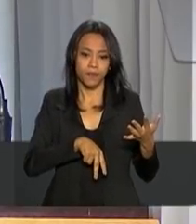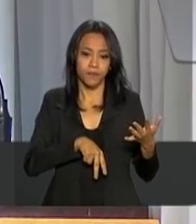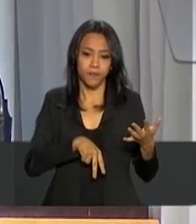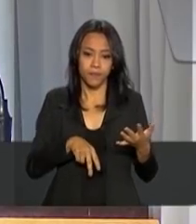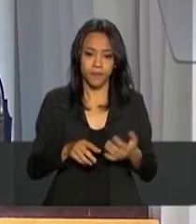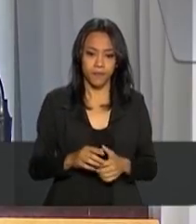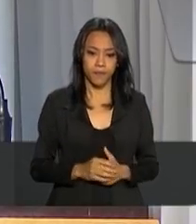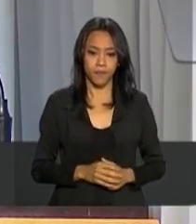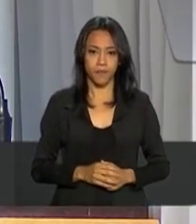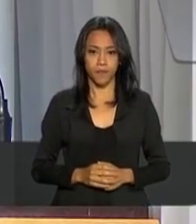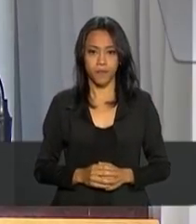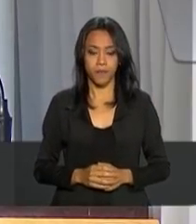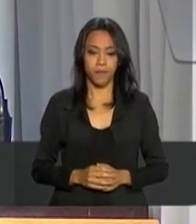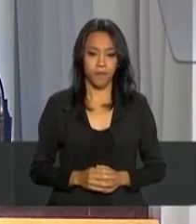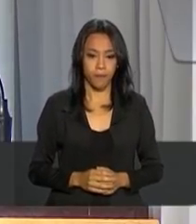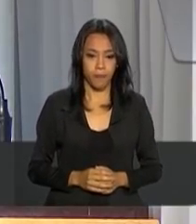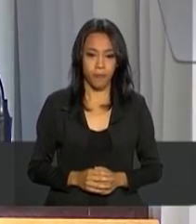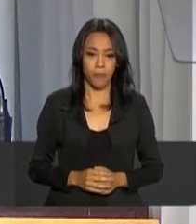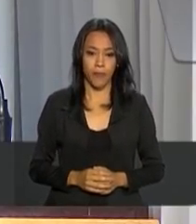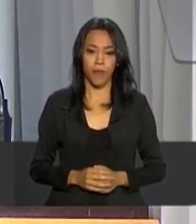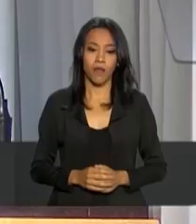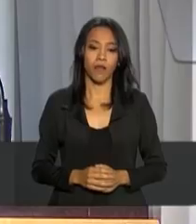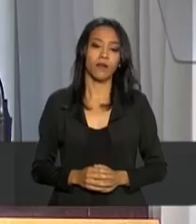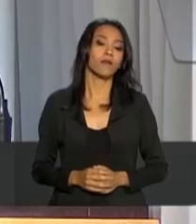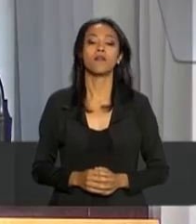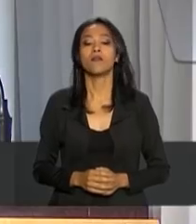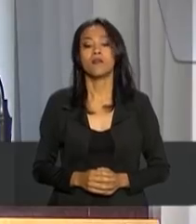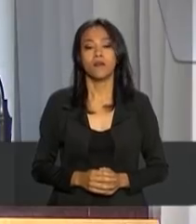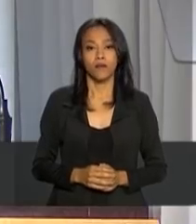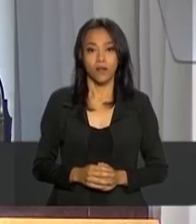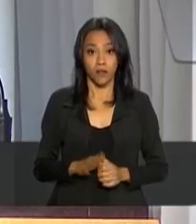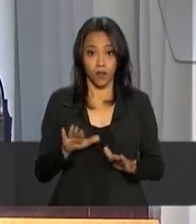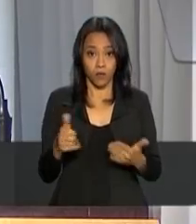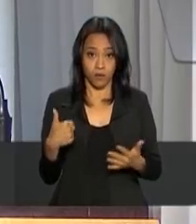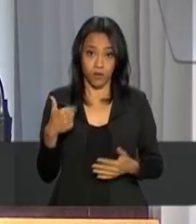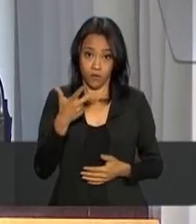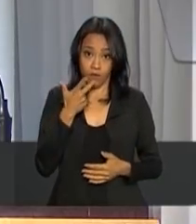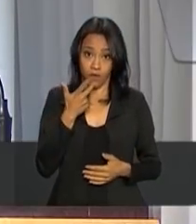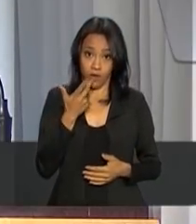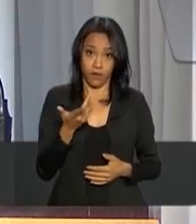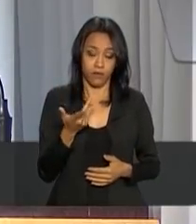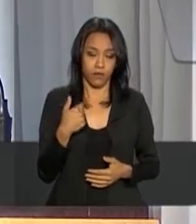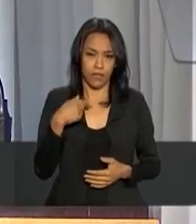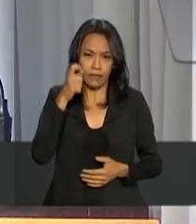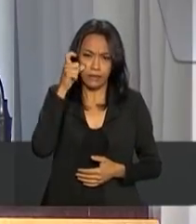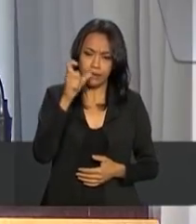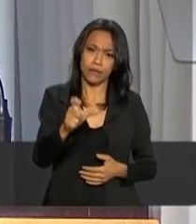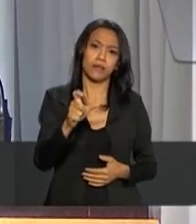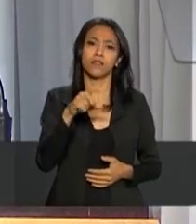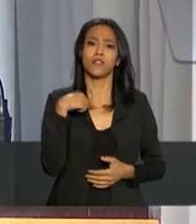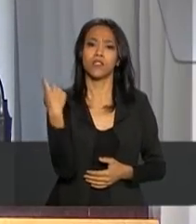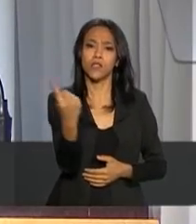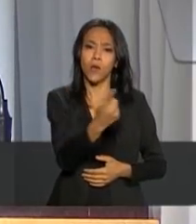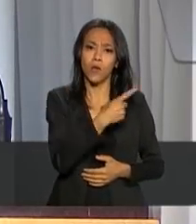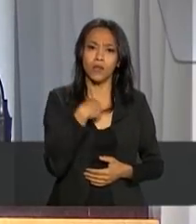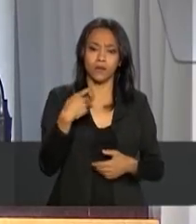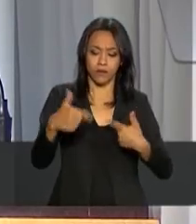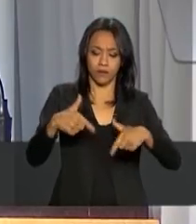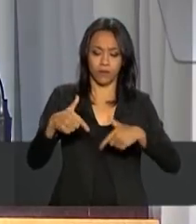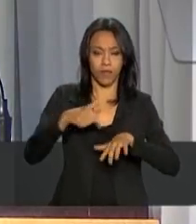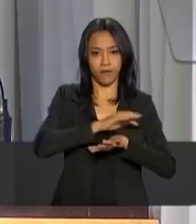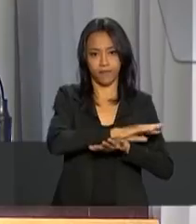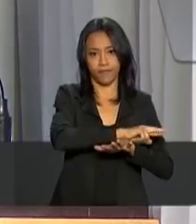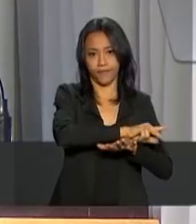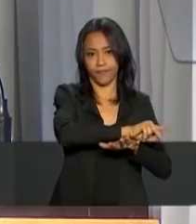vir aqui para Curitiba, não é verdade? Ah, e quando eu digo isto, eu digo interessante, nós agimos em várias áreas,